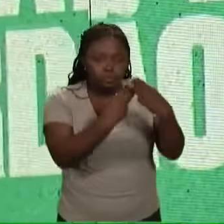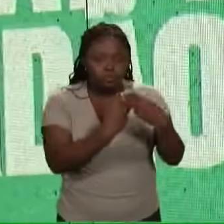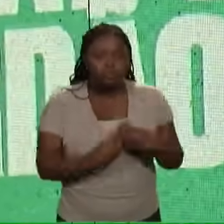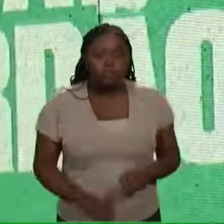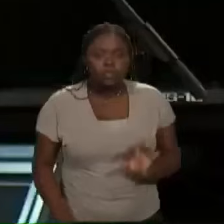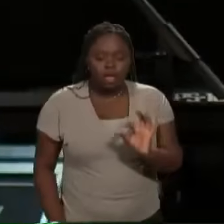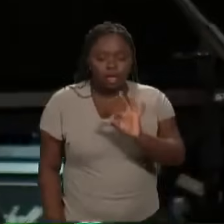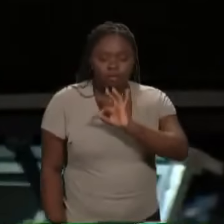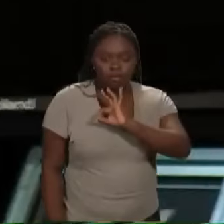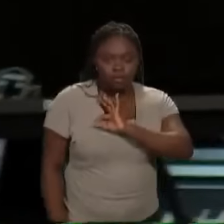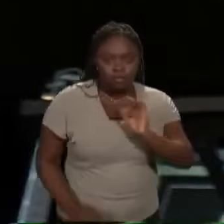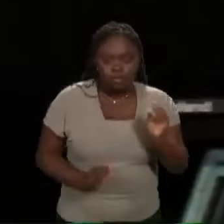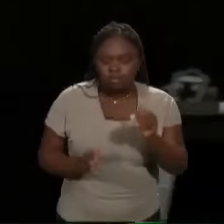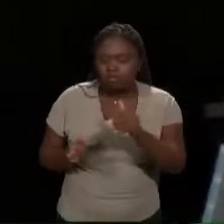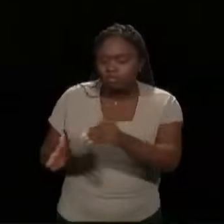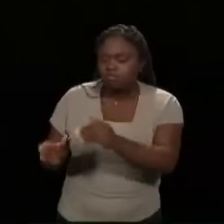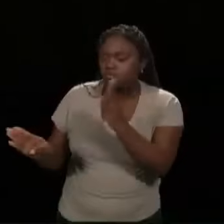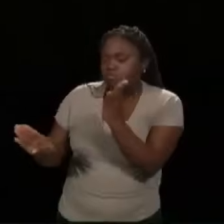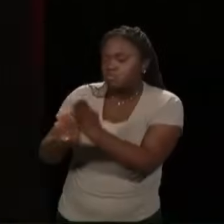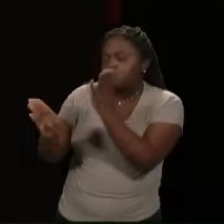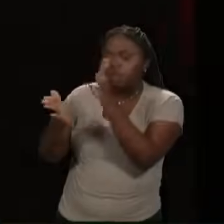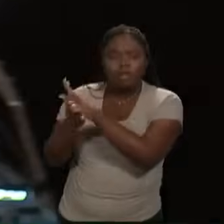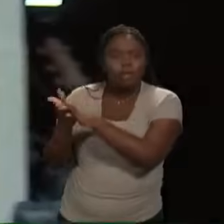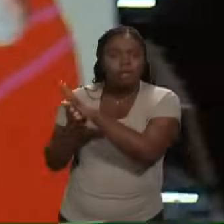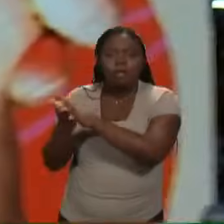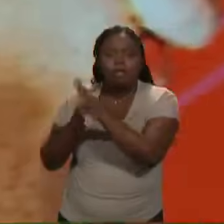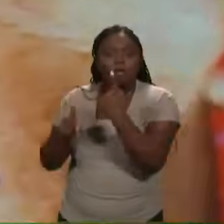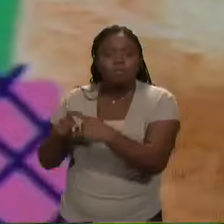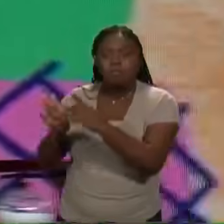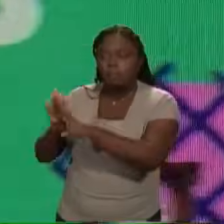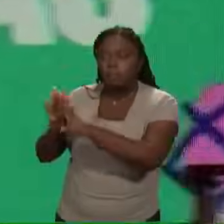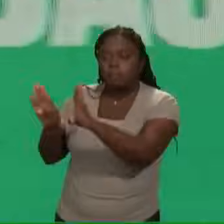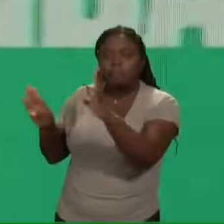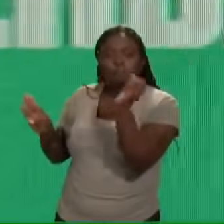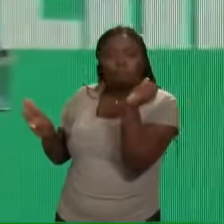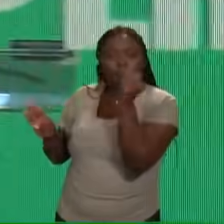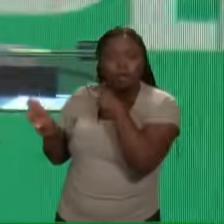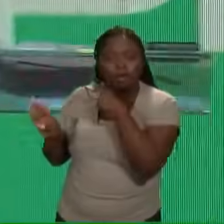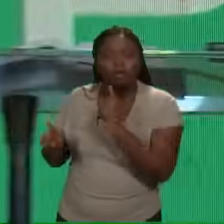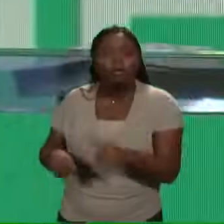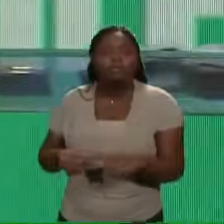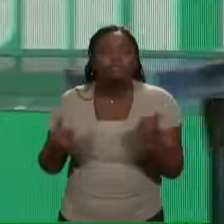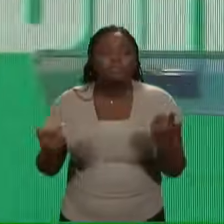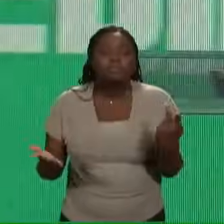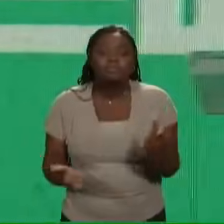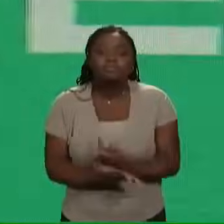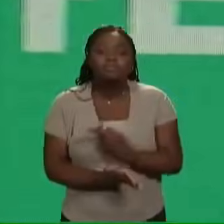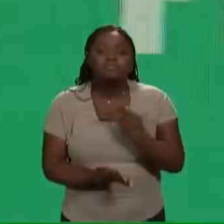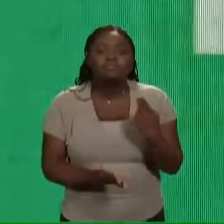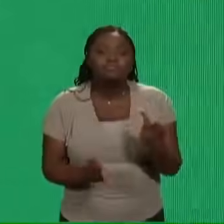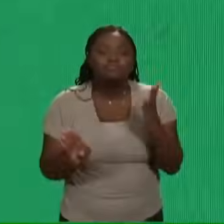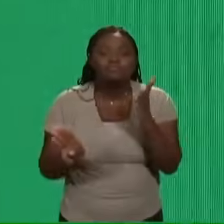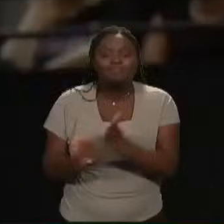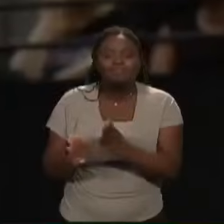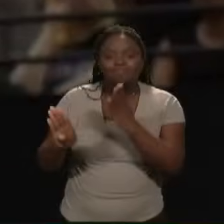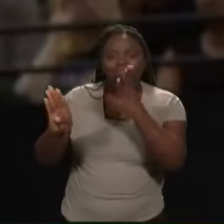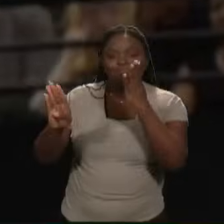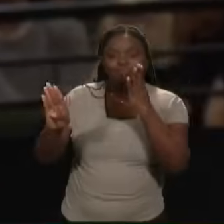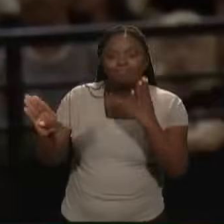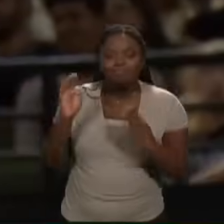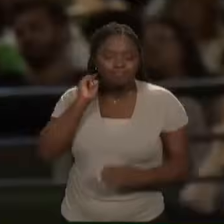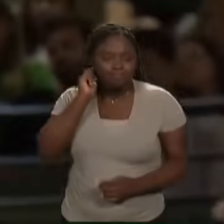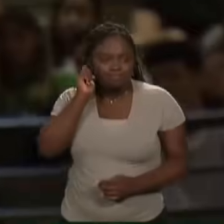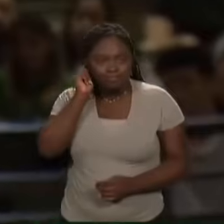do Hitler chegava lá e não descobria nada, porque a parede falsa. Mas um dia pegaram eles. E aí sabe o que fizeram